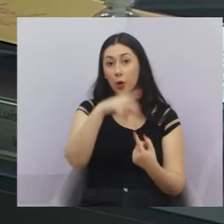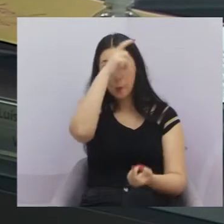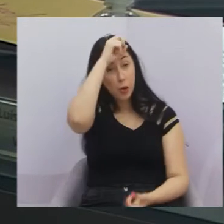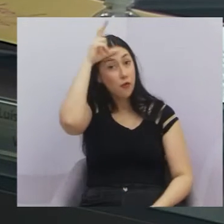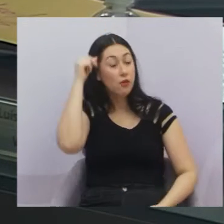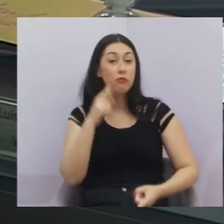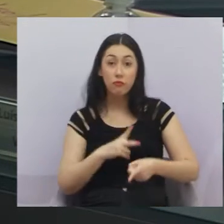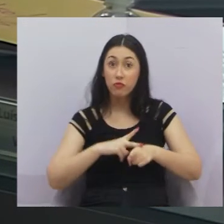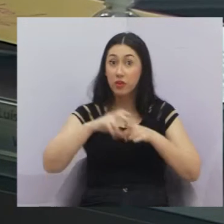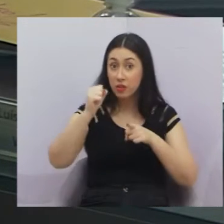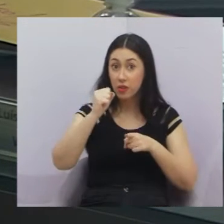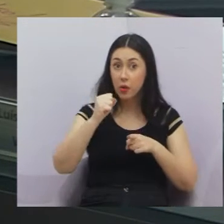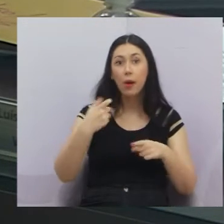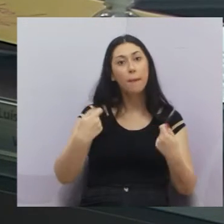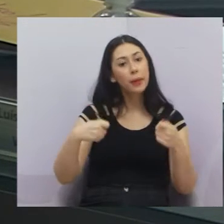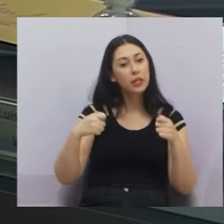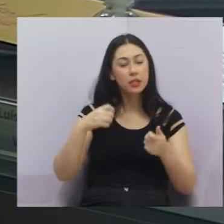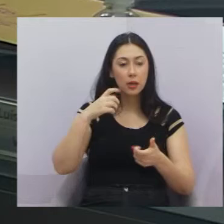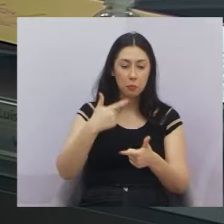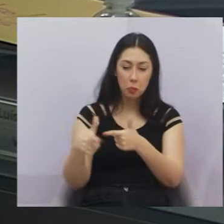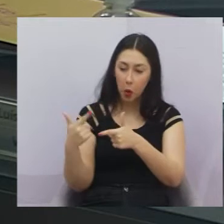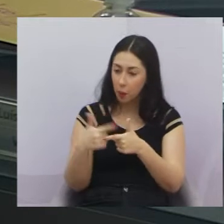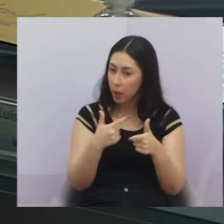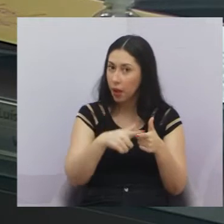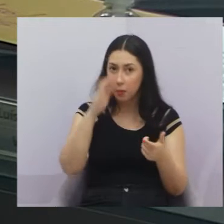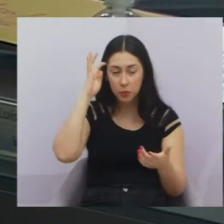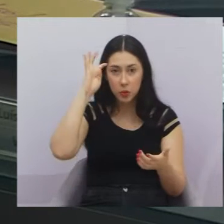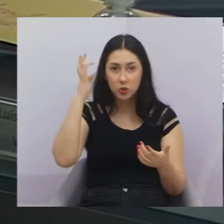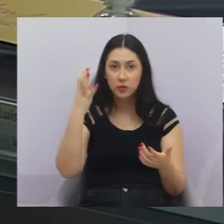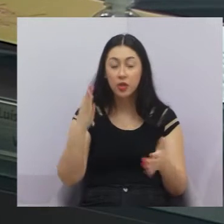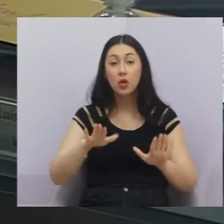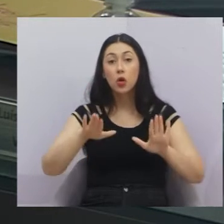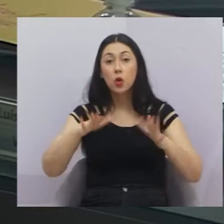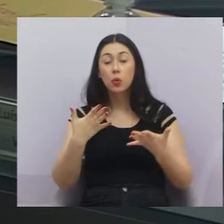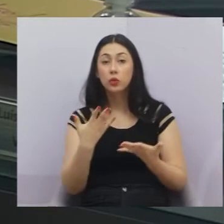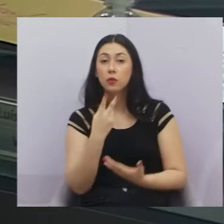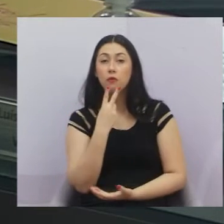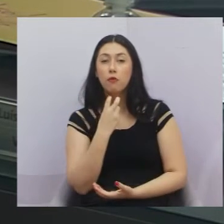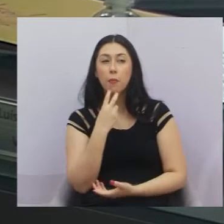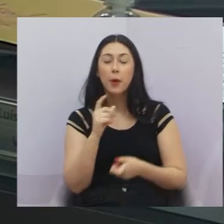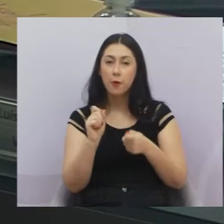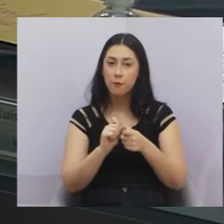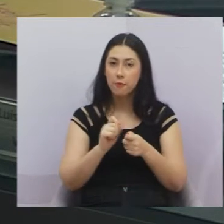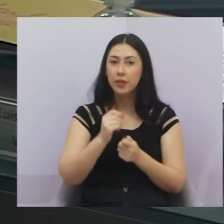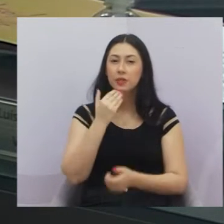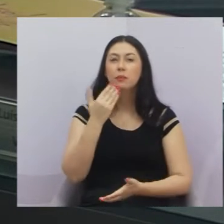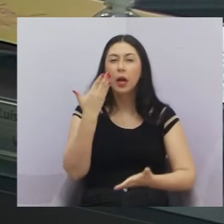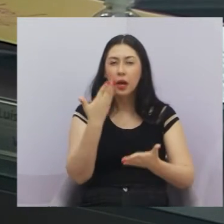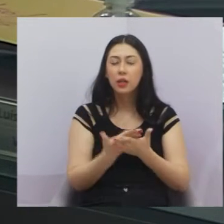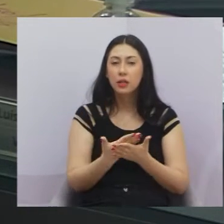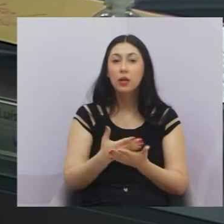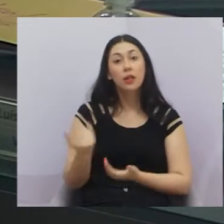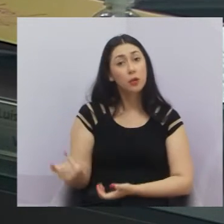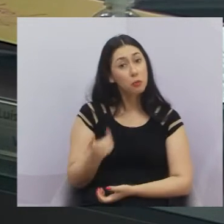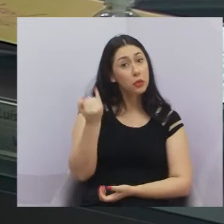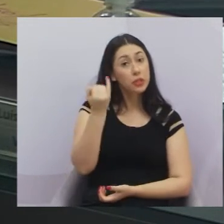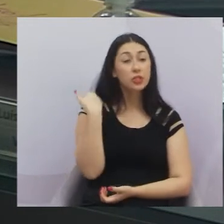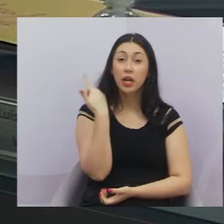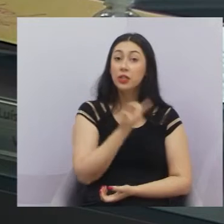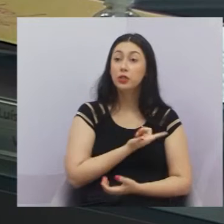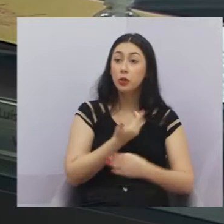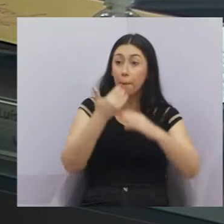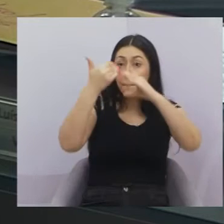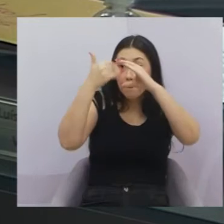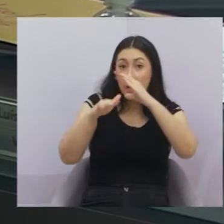precisa dar conta de resolver o problema do transporte público. Então, quando o Valmir faz requerimento, é importante a gente direcionar a